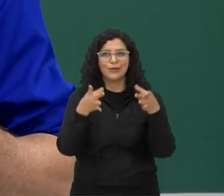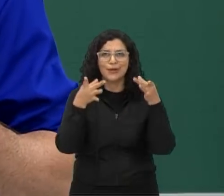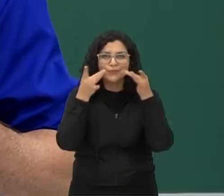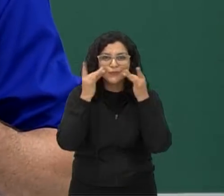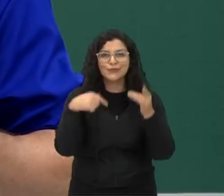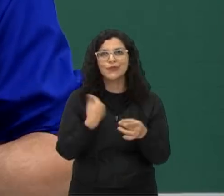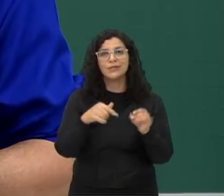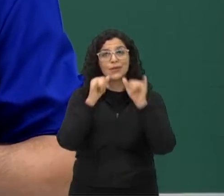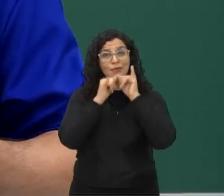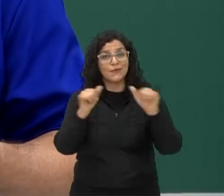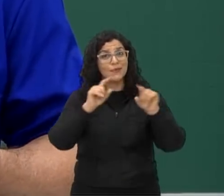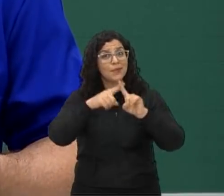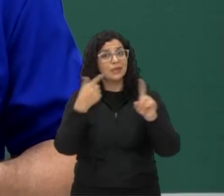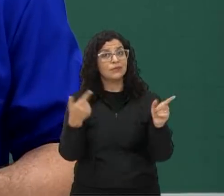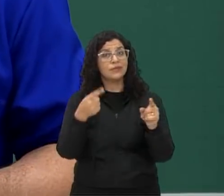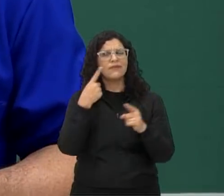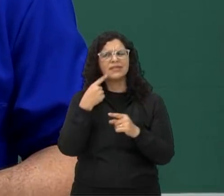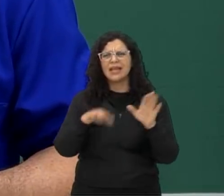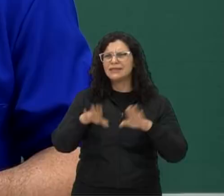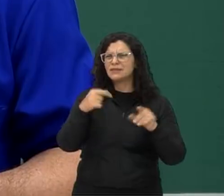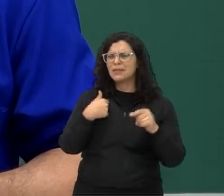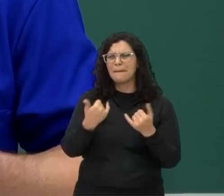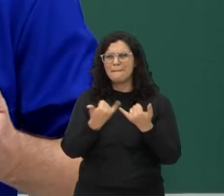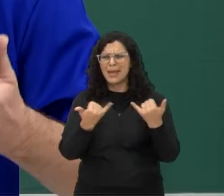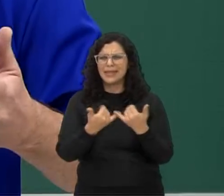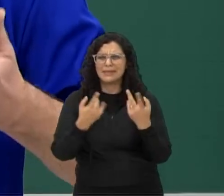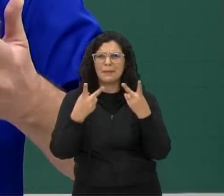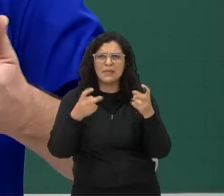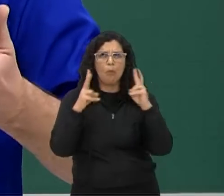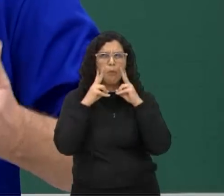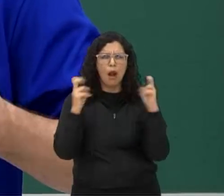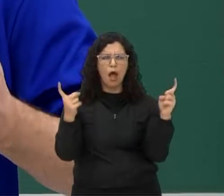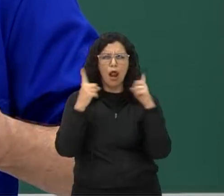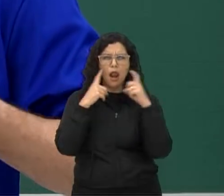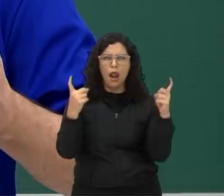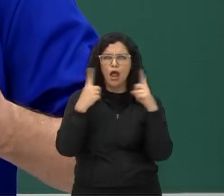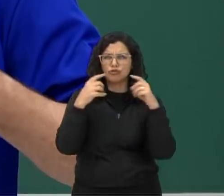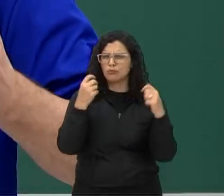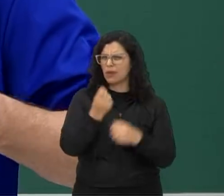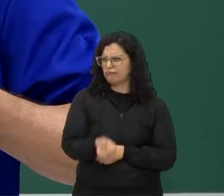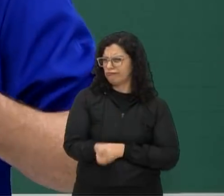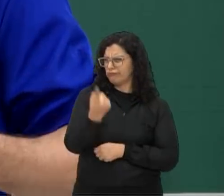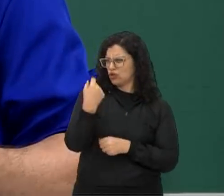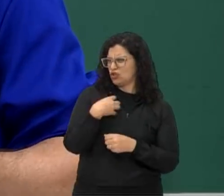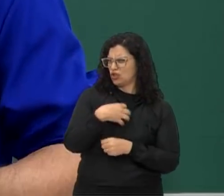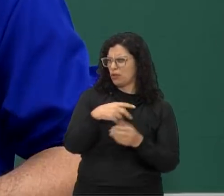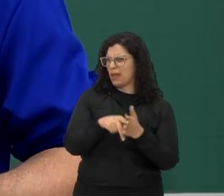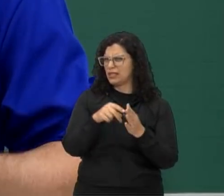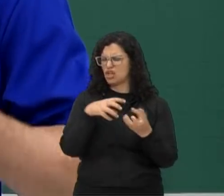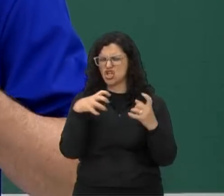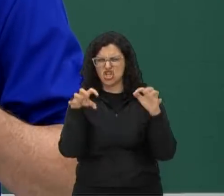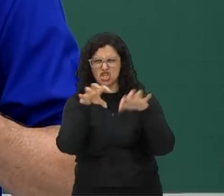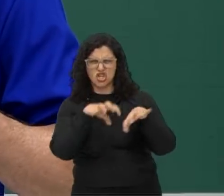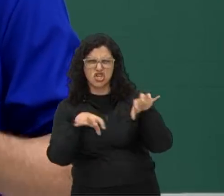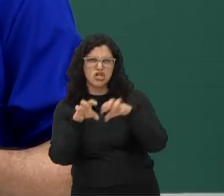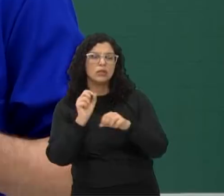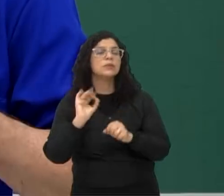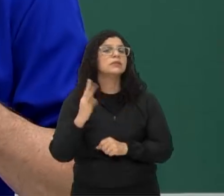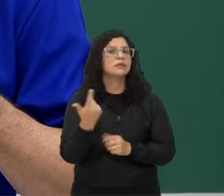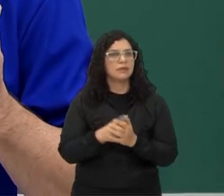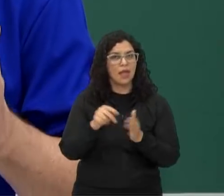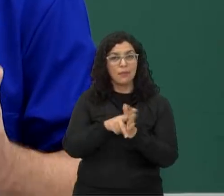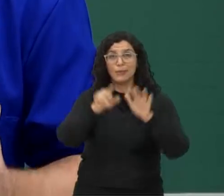nós temos um recado a mais. Talvez vocês estejam ouvindo um barulho um pouco estranho aí no nosso áudio. Sabe o que